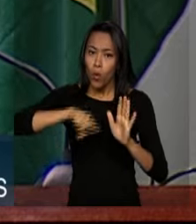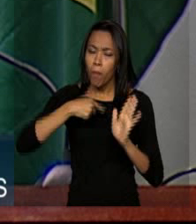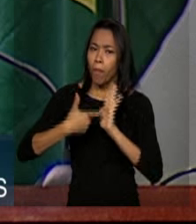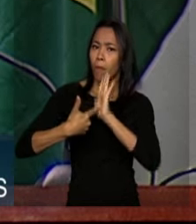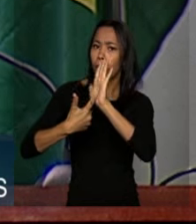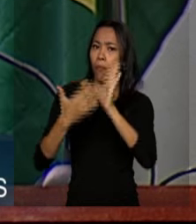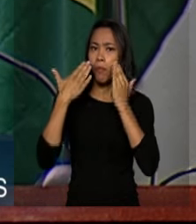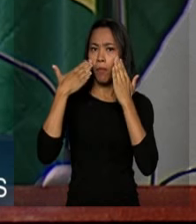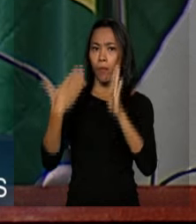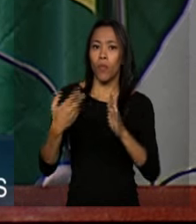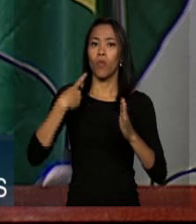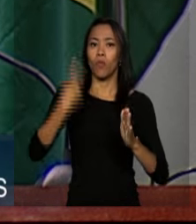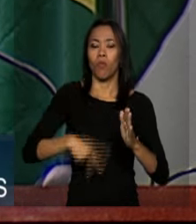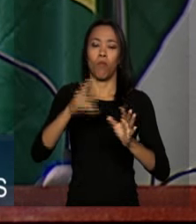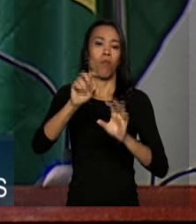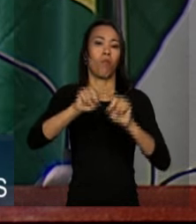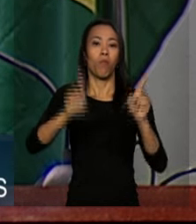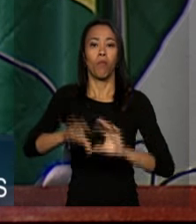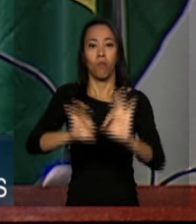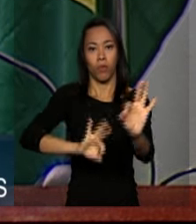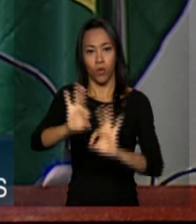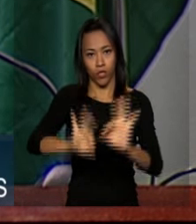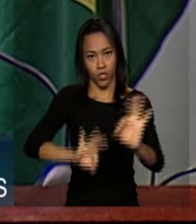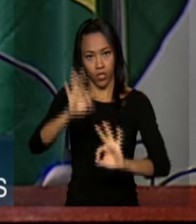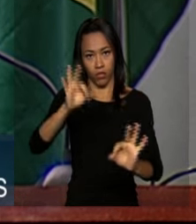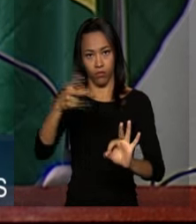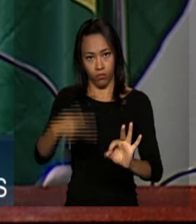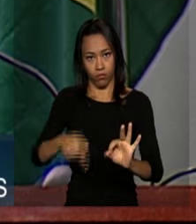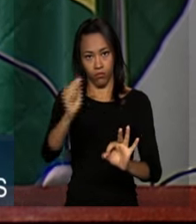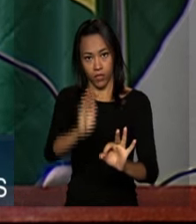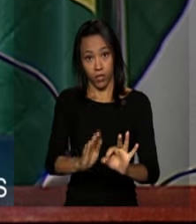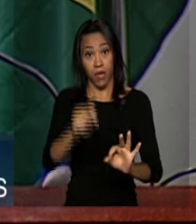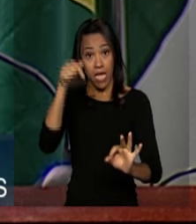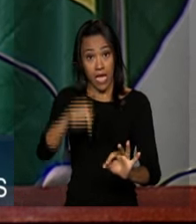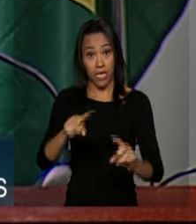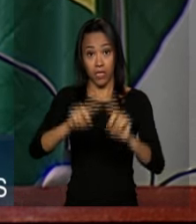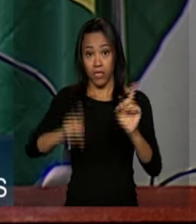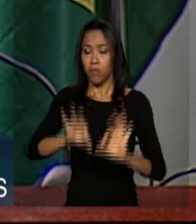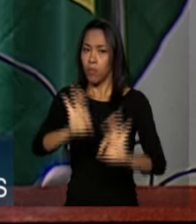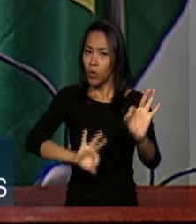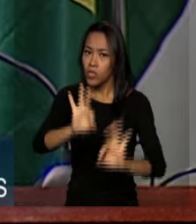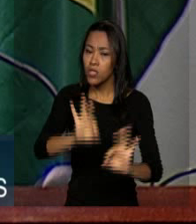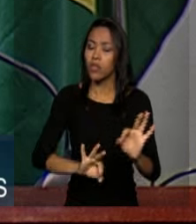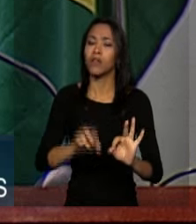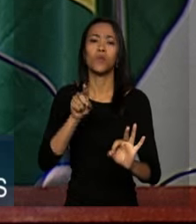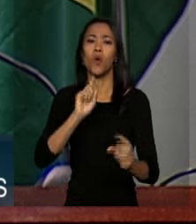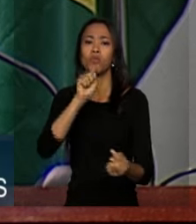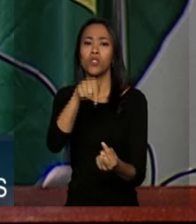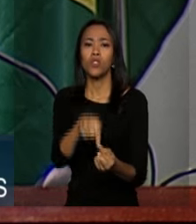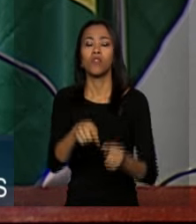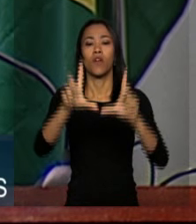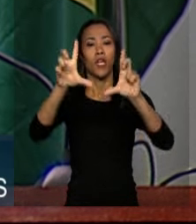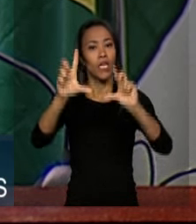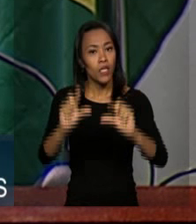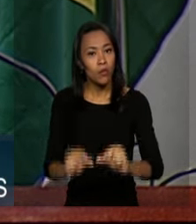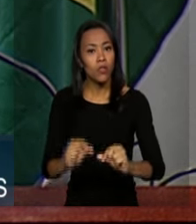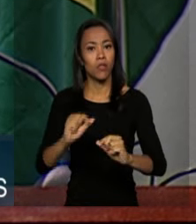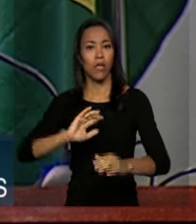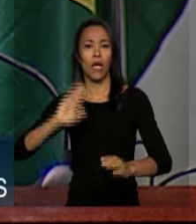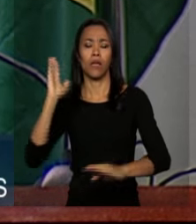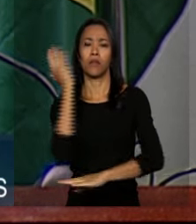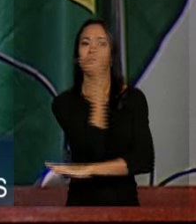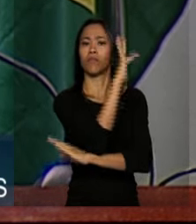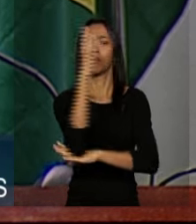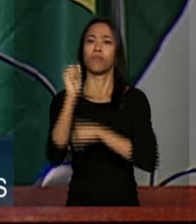desenvolvimento sustentável. Esse projeto prevê o prosseguimento da redução do desmatamento e de